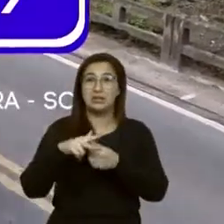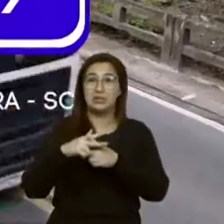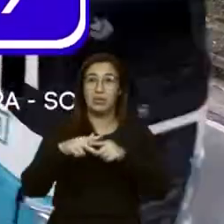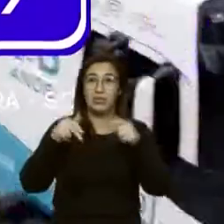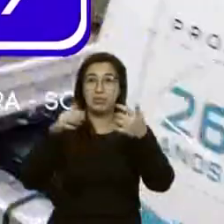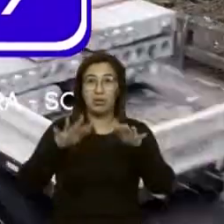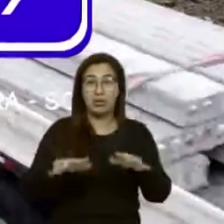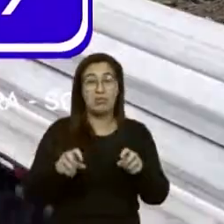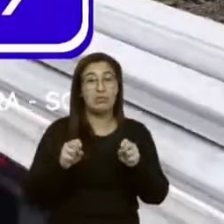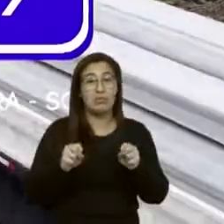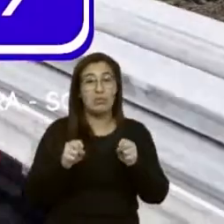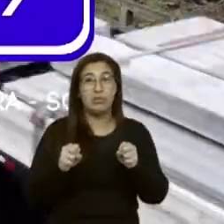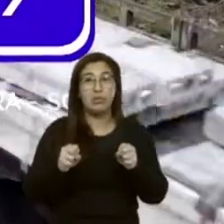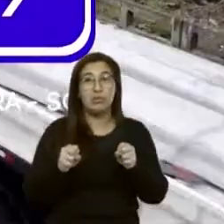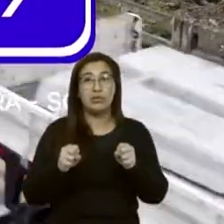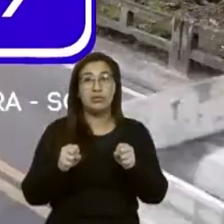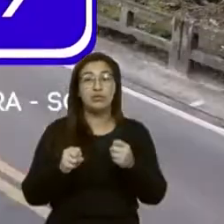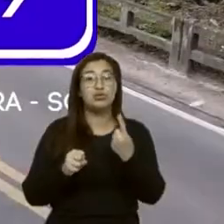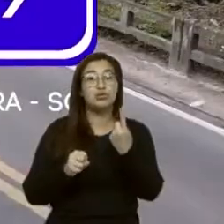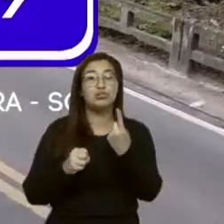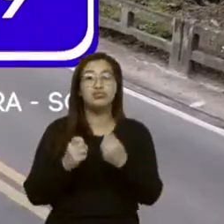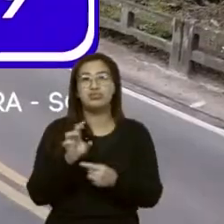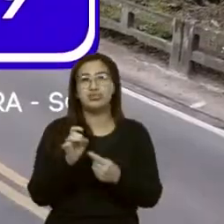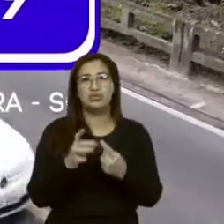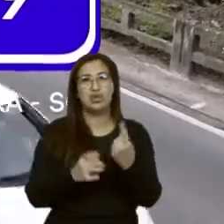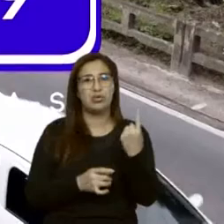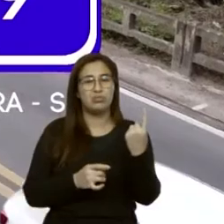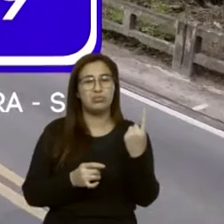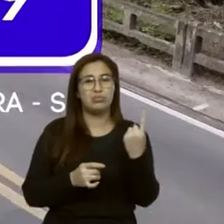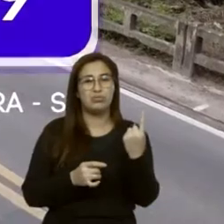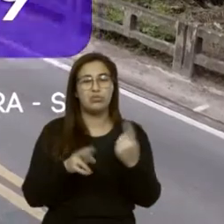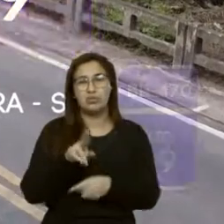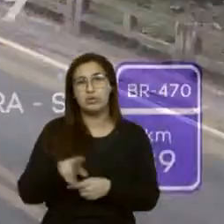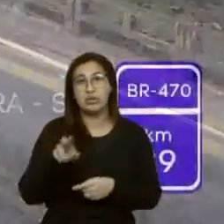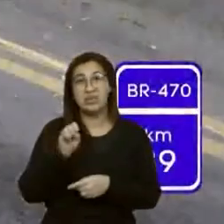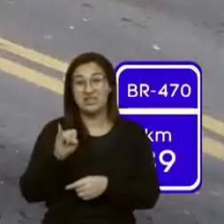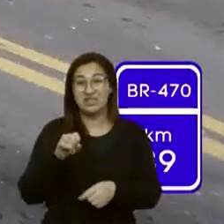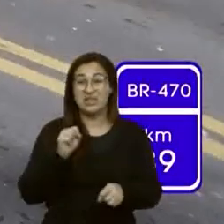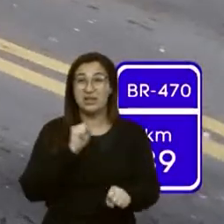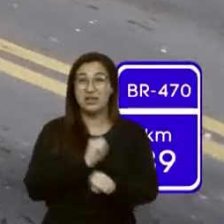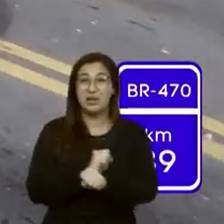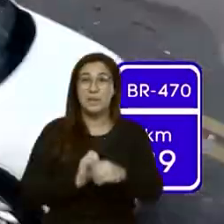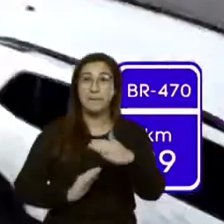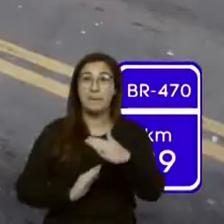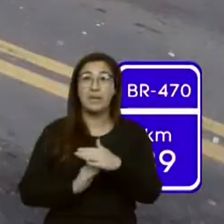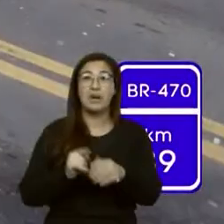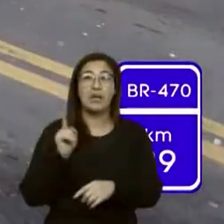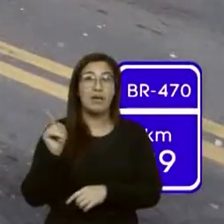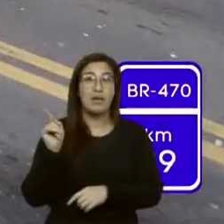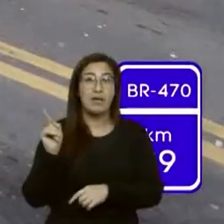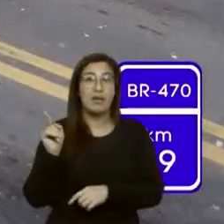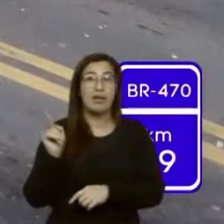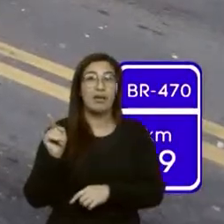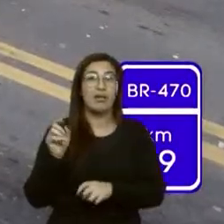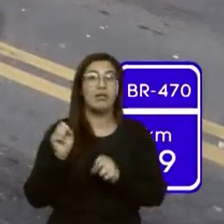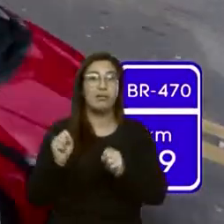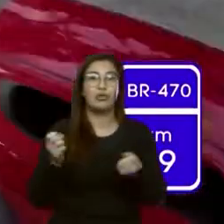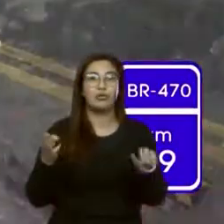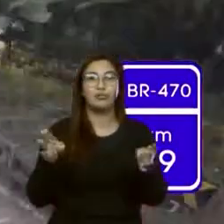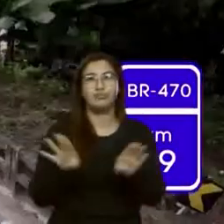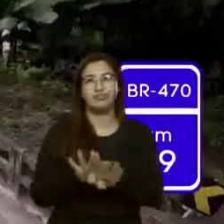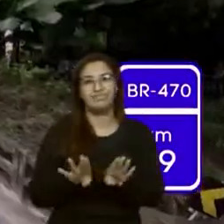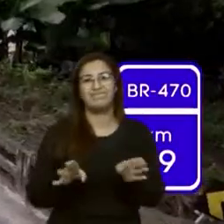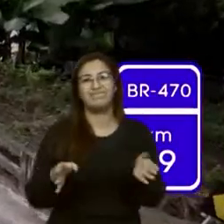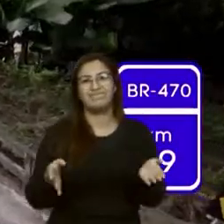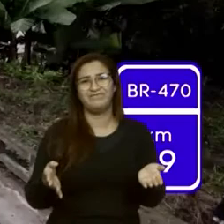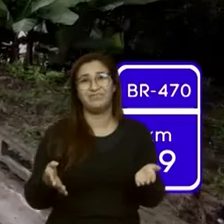pista. E se for interditada, ela vai ser parcialmente fechada. E aí?